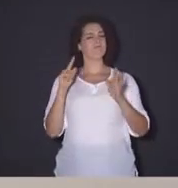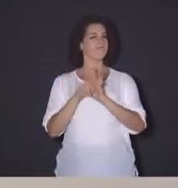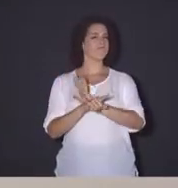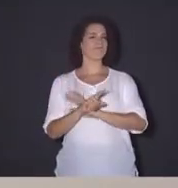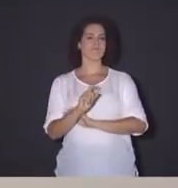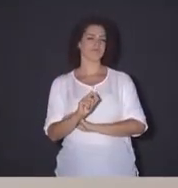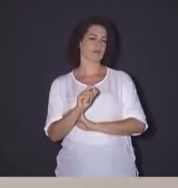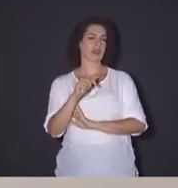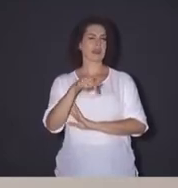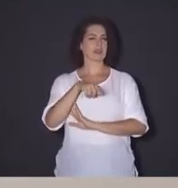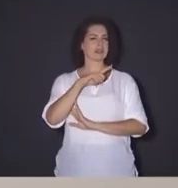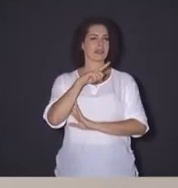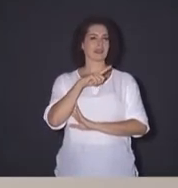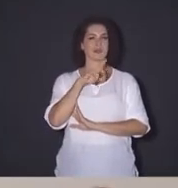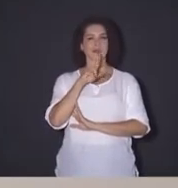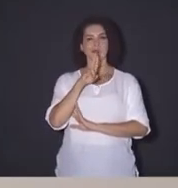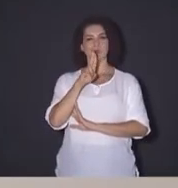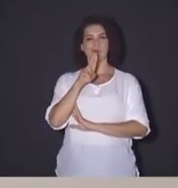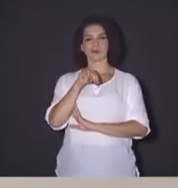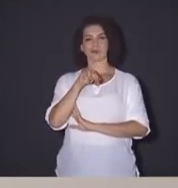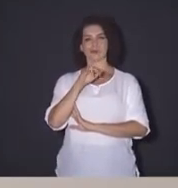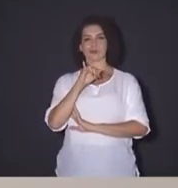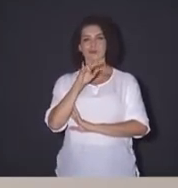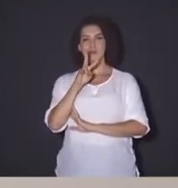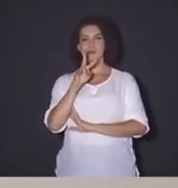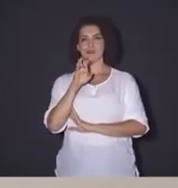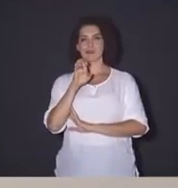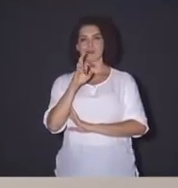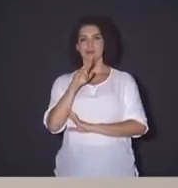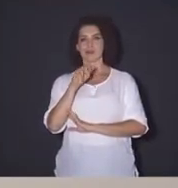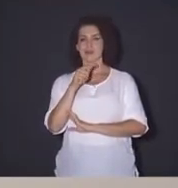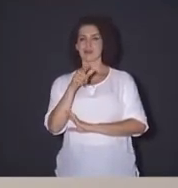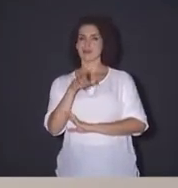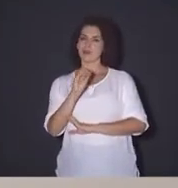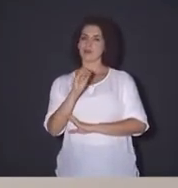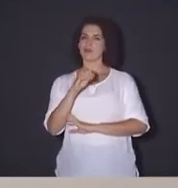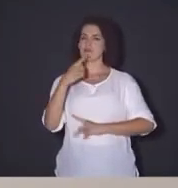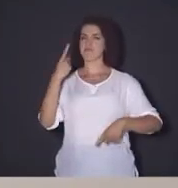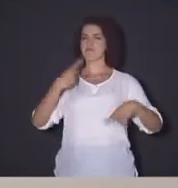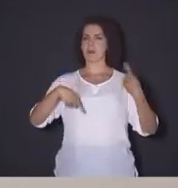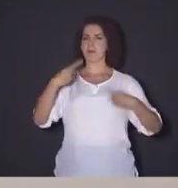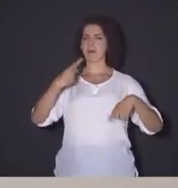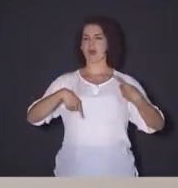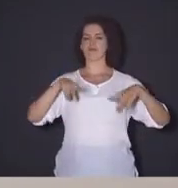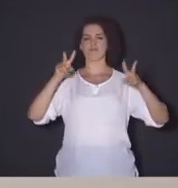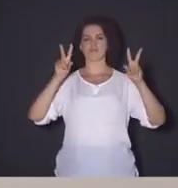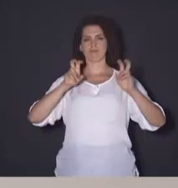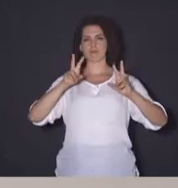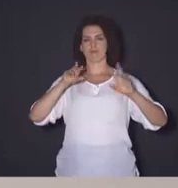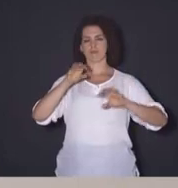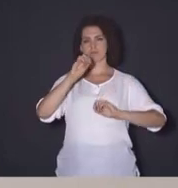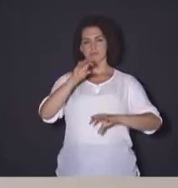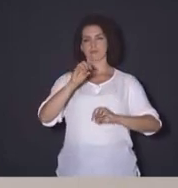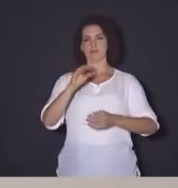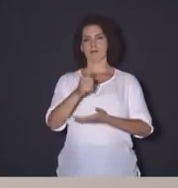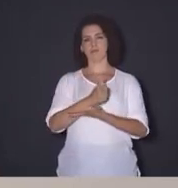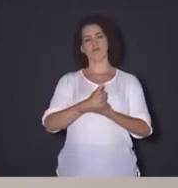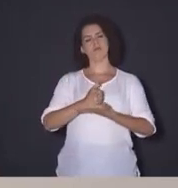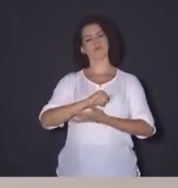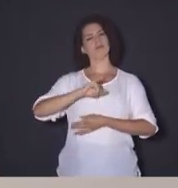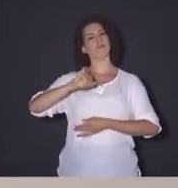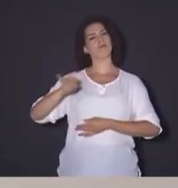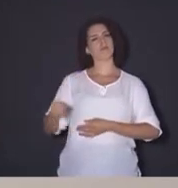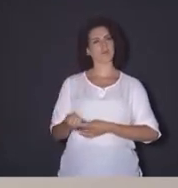de verão e um debate profundo sobre a educação básica e aí que quero aproveitar esse momento para